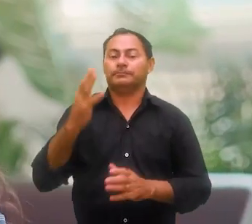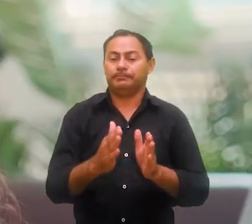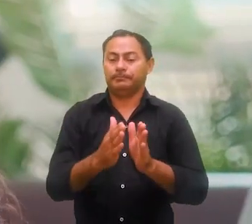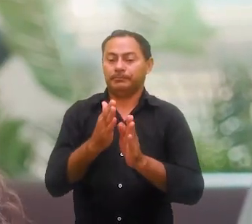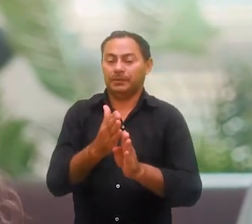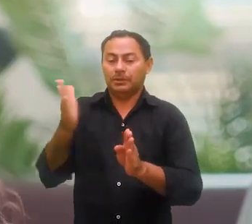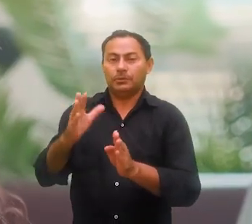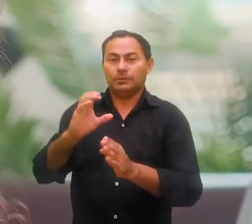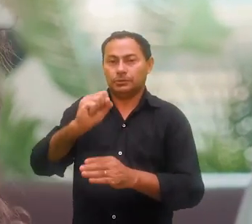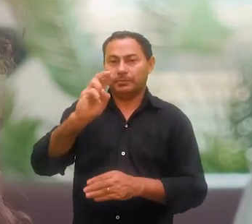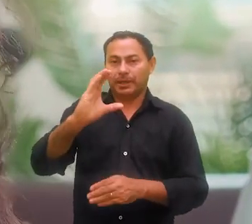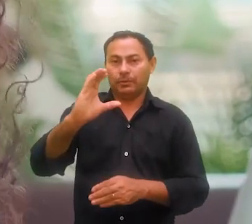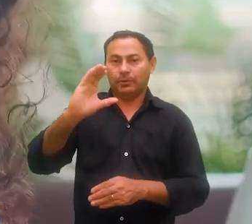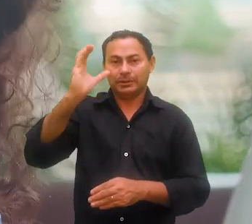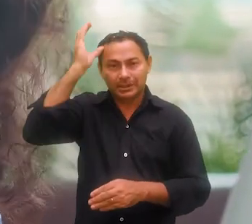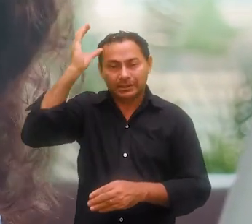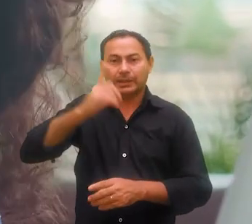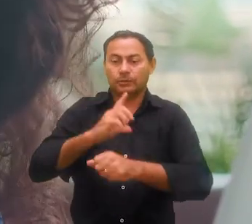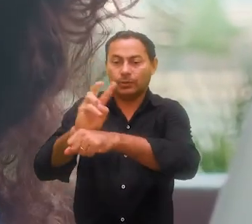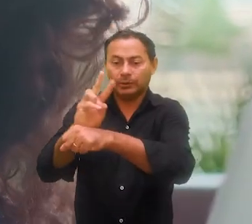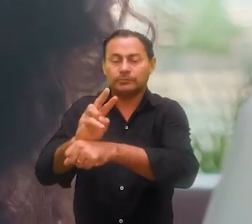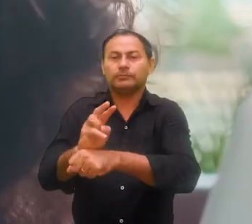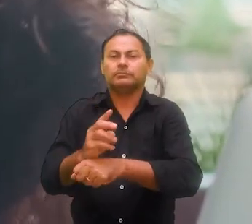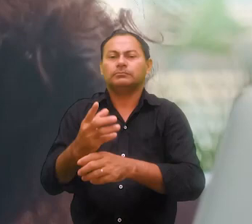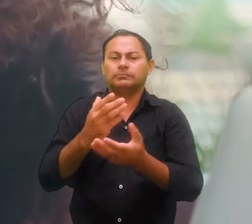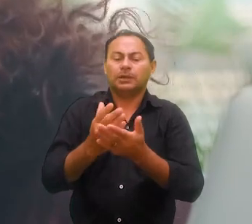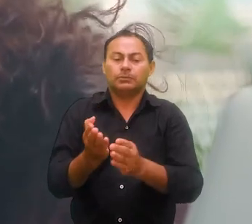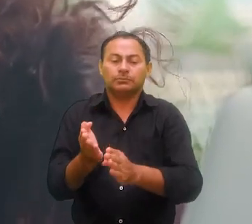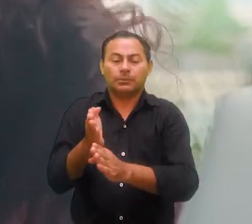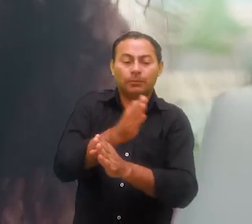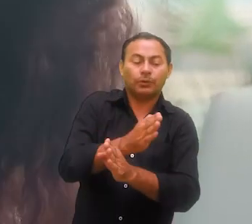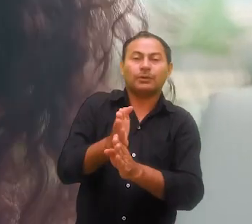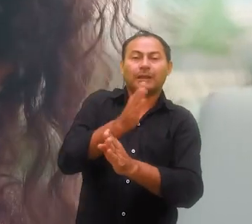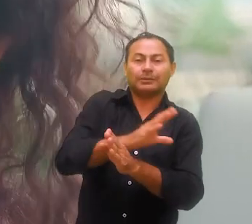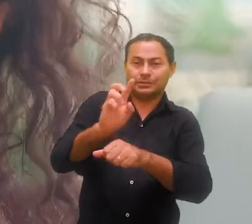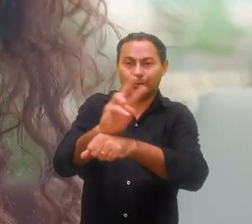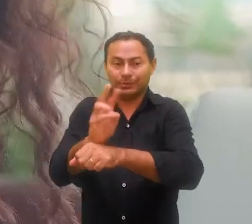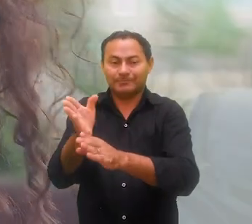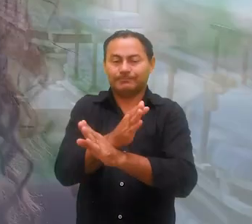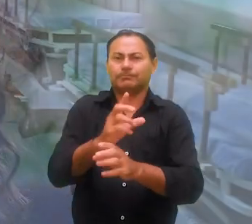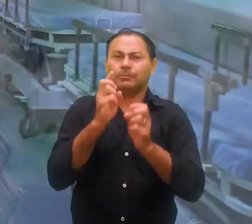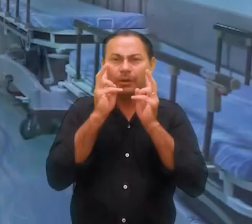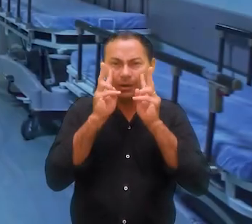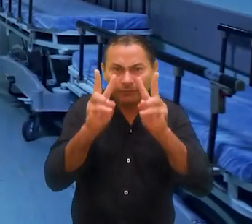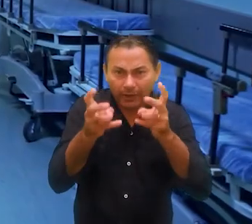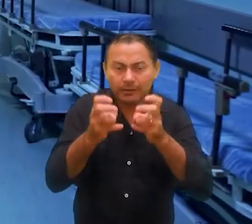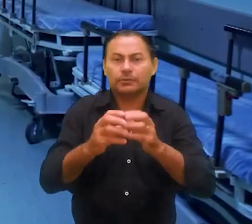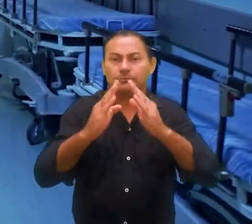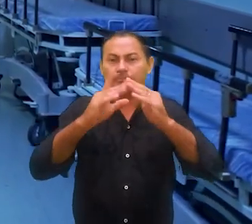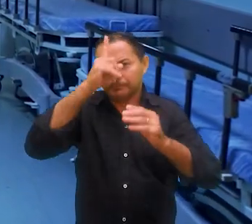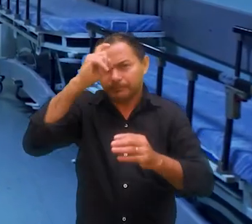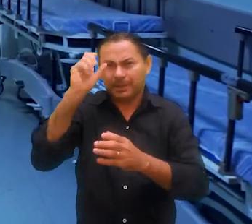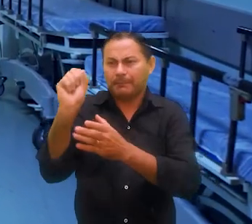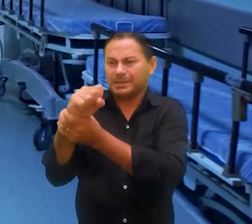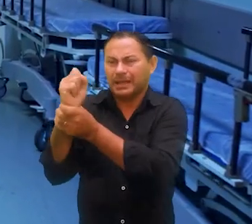que acontece é que um lado do subconsciente às vezes tem o controle e às vezes passa o controle para o outro lado. Podemos